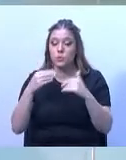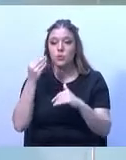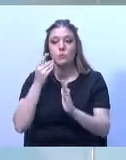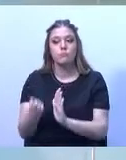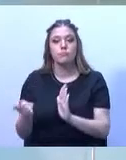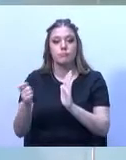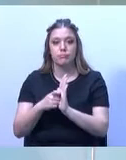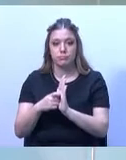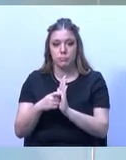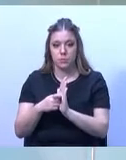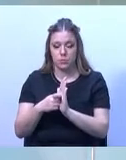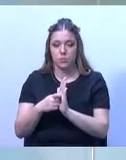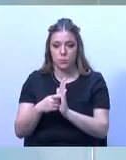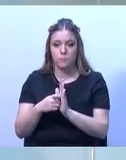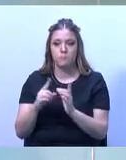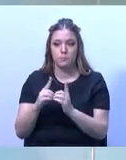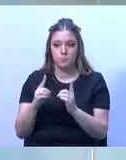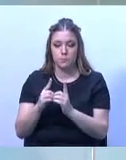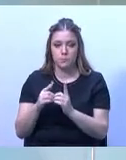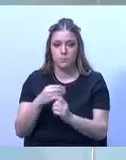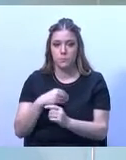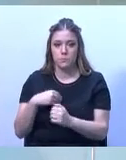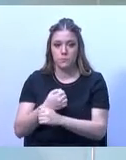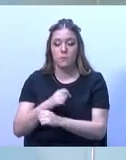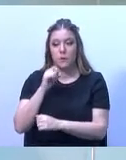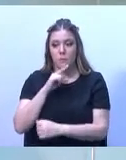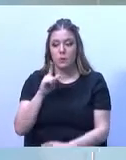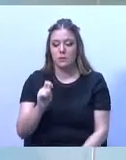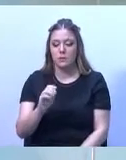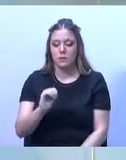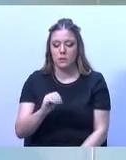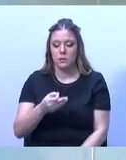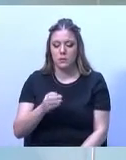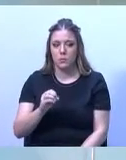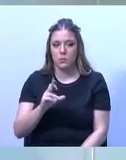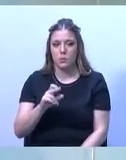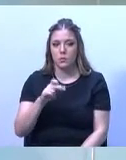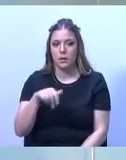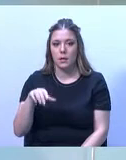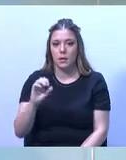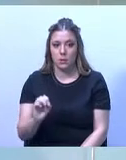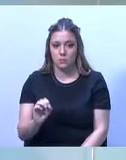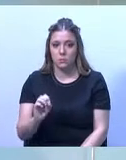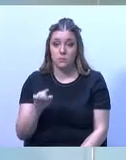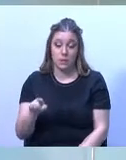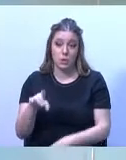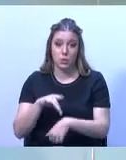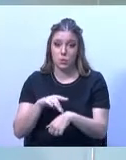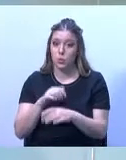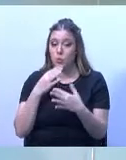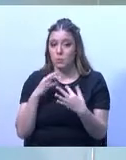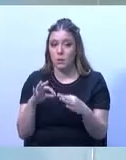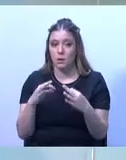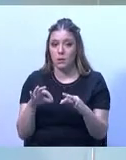na ortopedia, e bem, eu penso que pode ter um esporão do calcanhar, que é uma patologia bastante